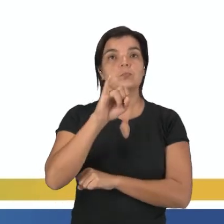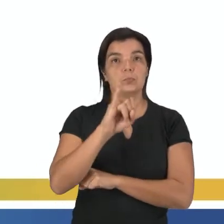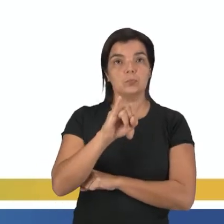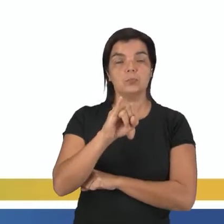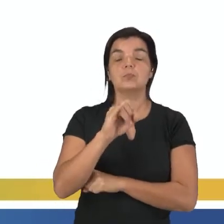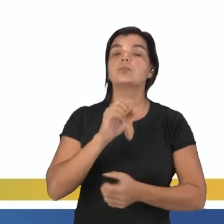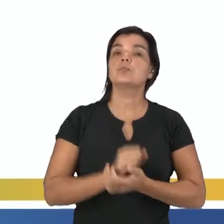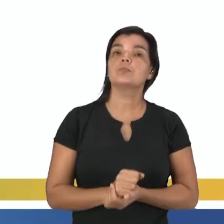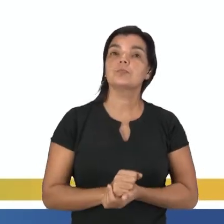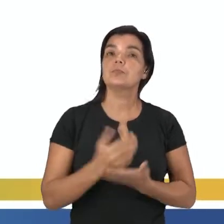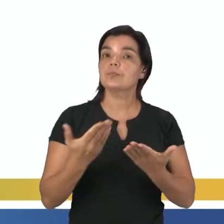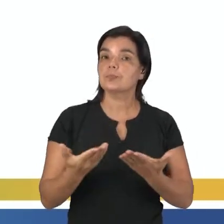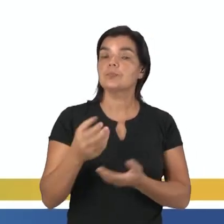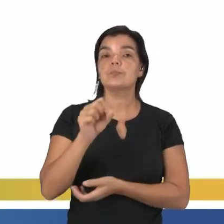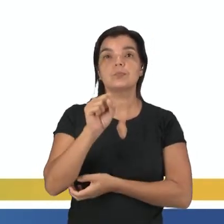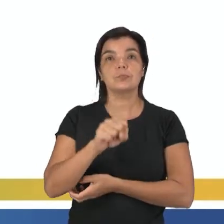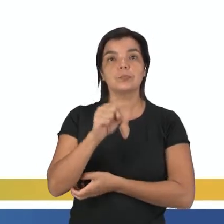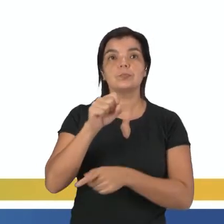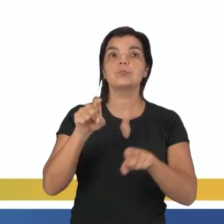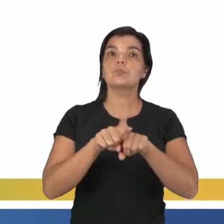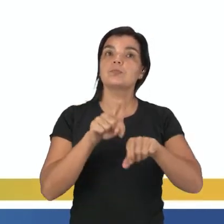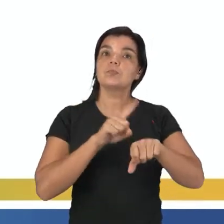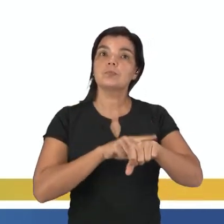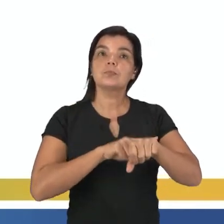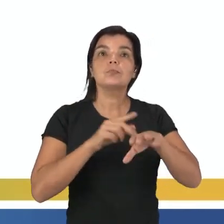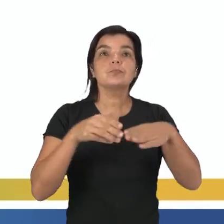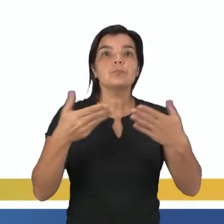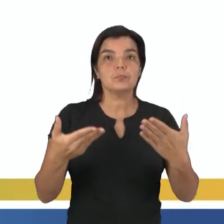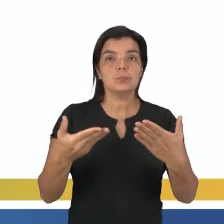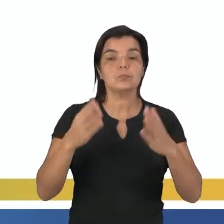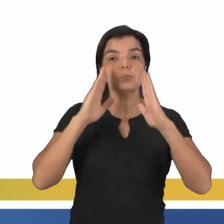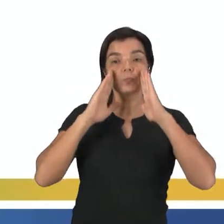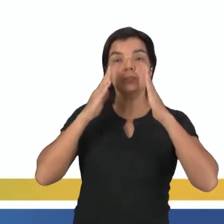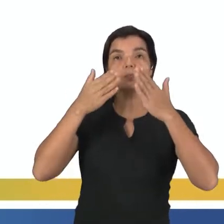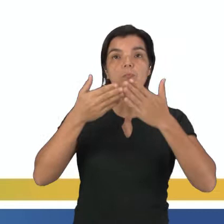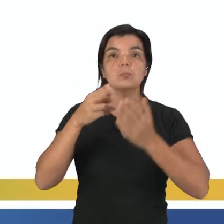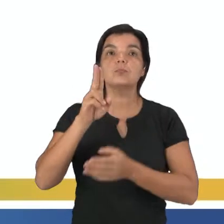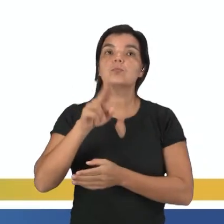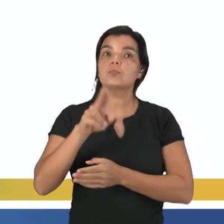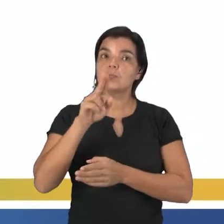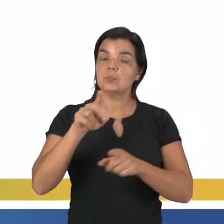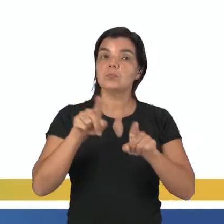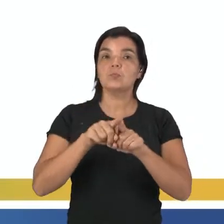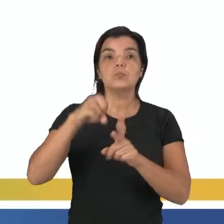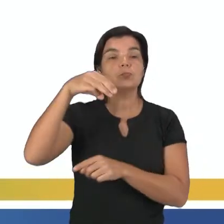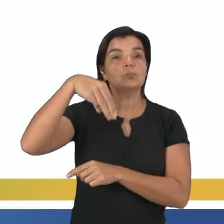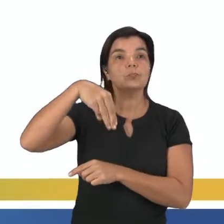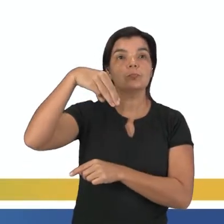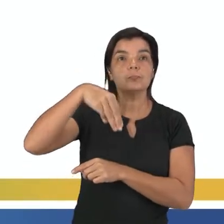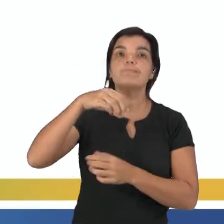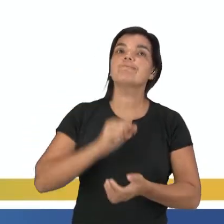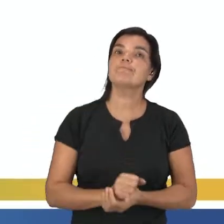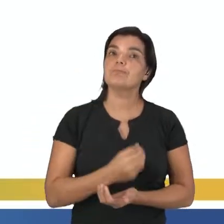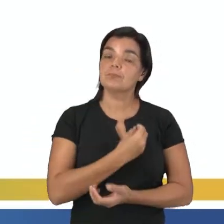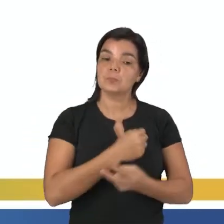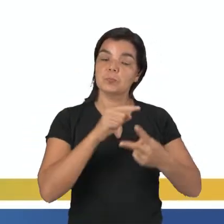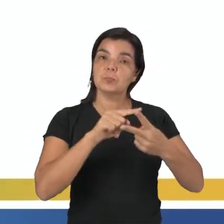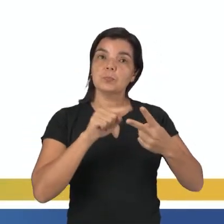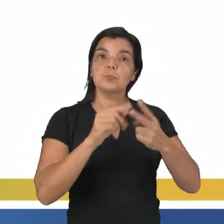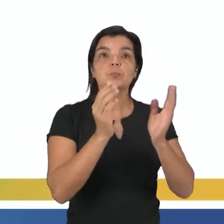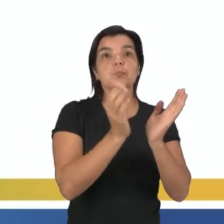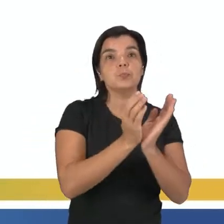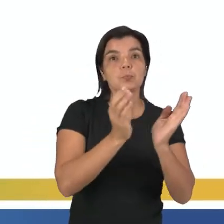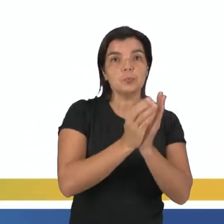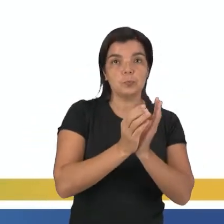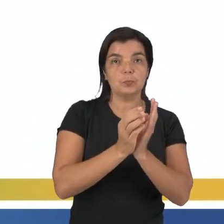com o segundo, como principal unidade de tempo. Entretanto, aqui focaremos como a unidade padrão o minuto, onde existem dois